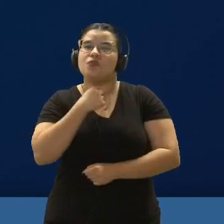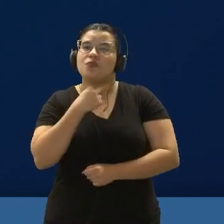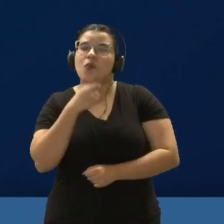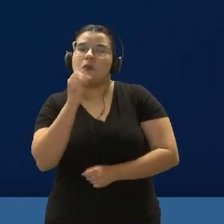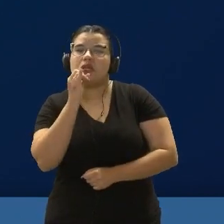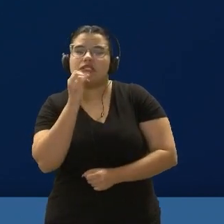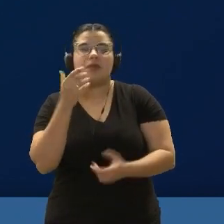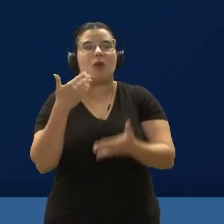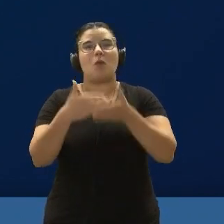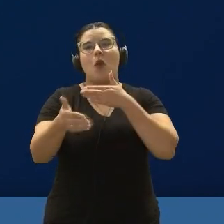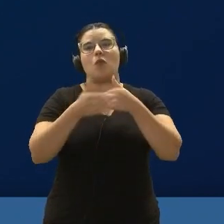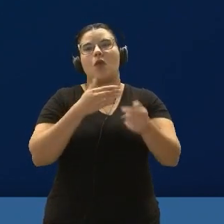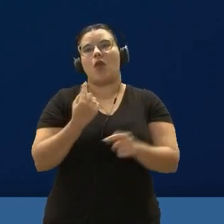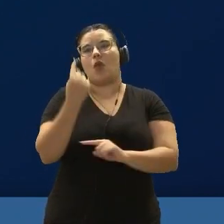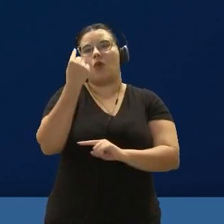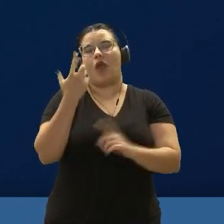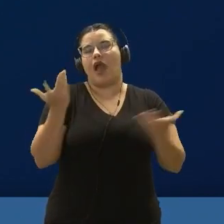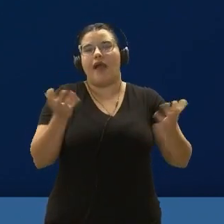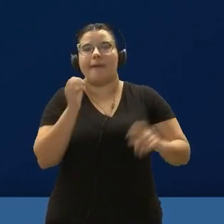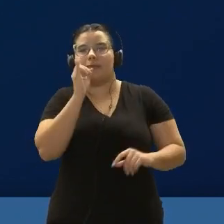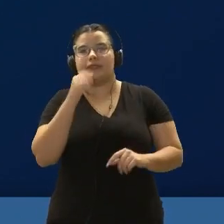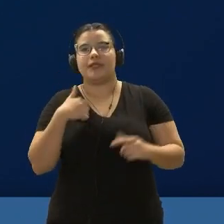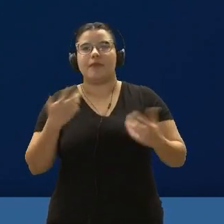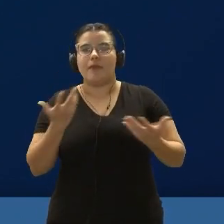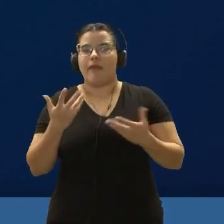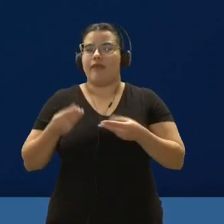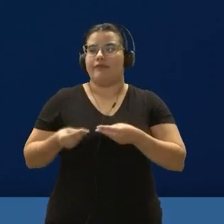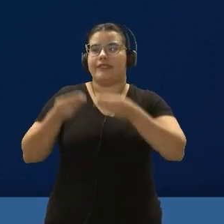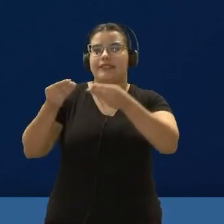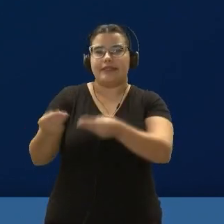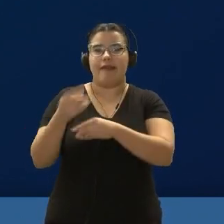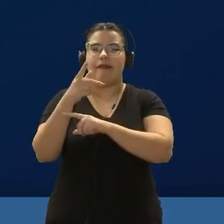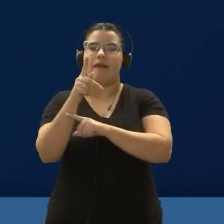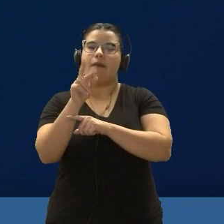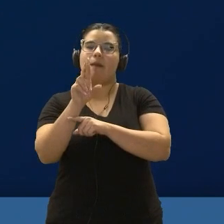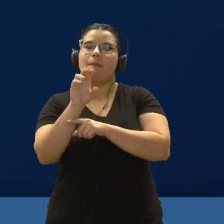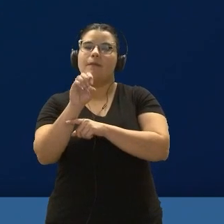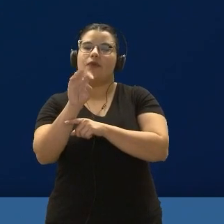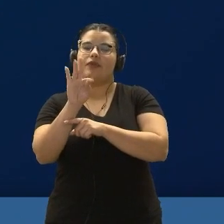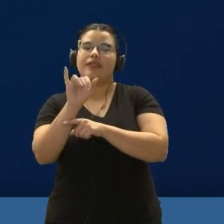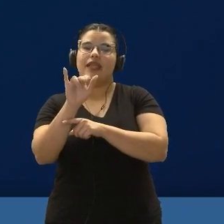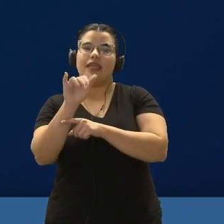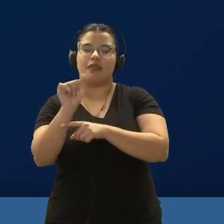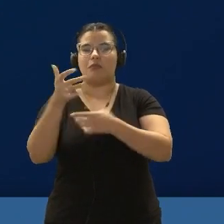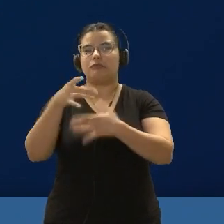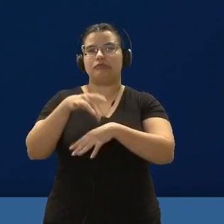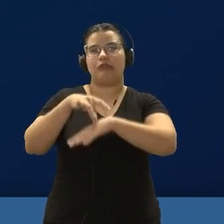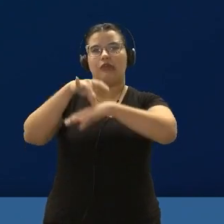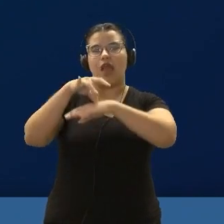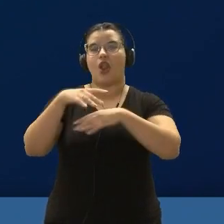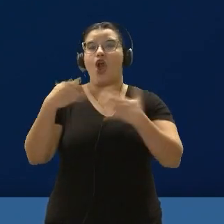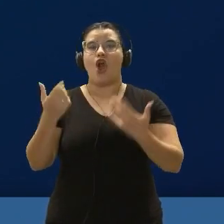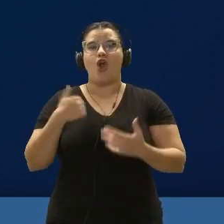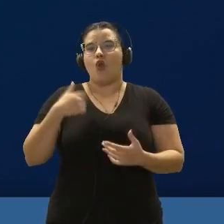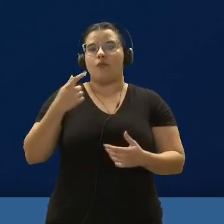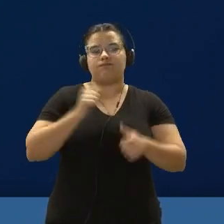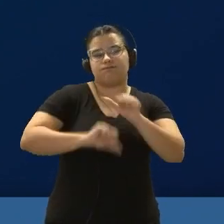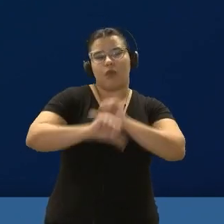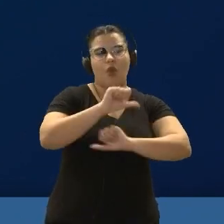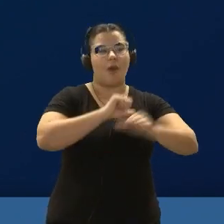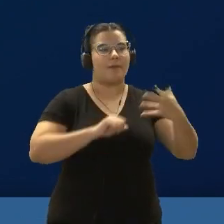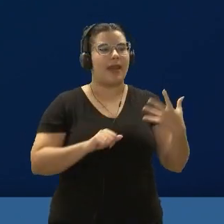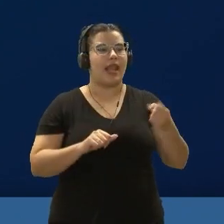qualquer fórmula. Eu quero repor proteína, eu vou usar, por exemplo, uma proteína do soro do leite isolada. Eu